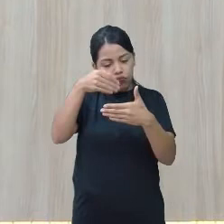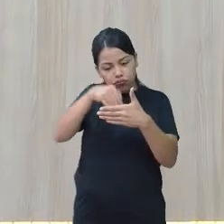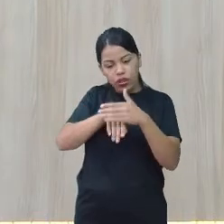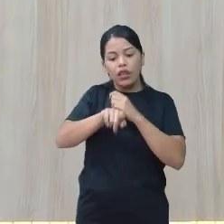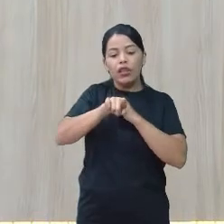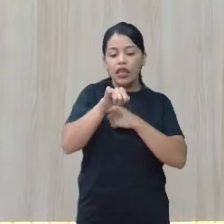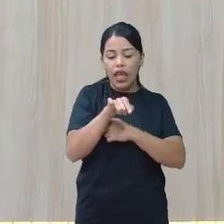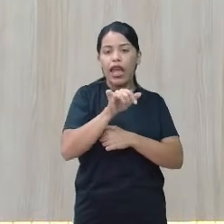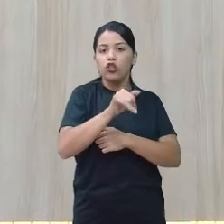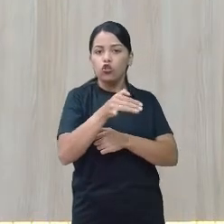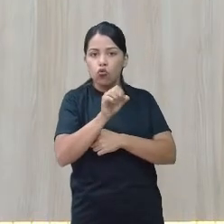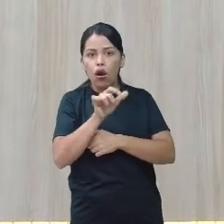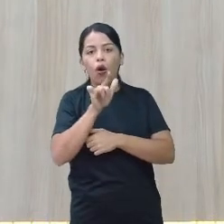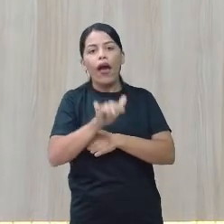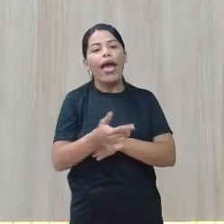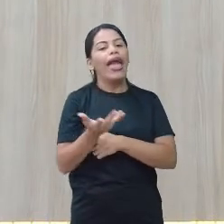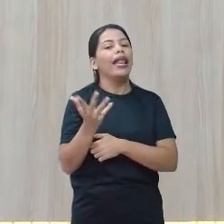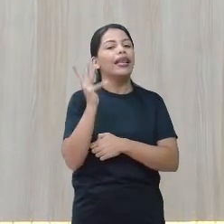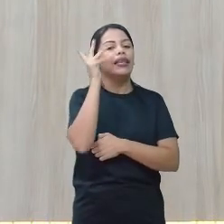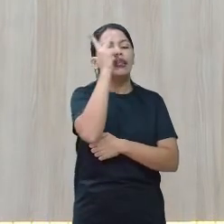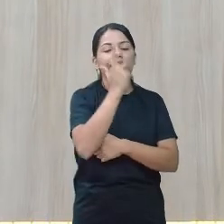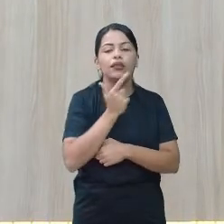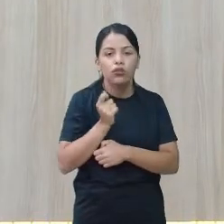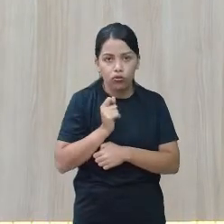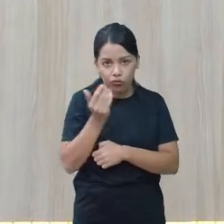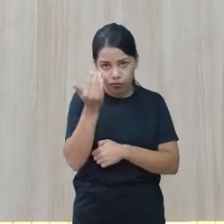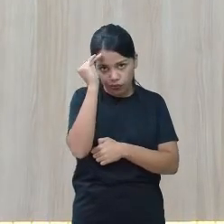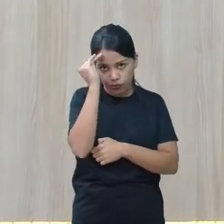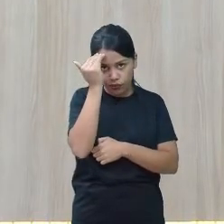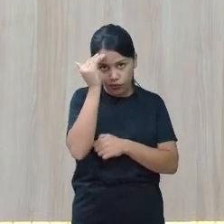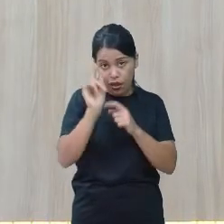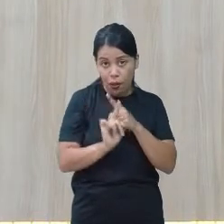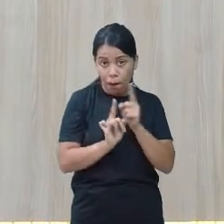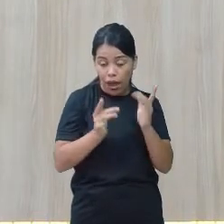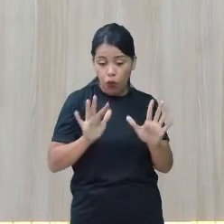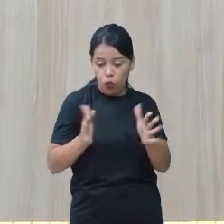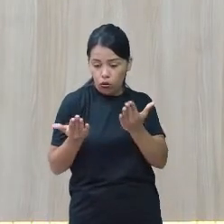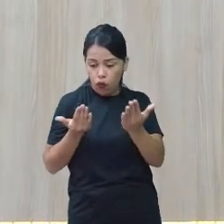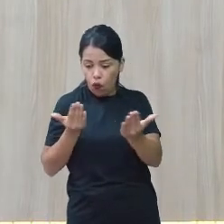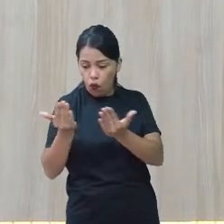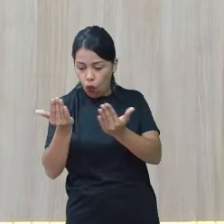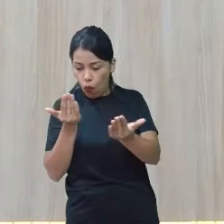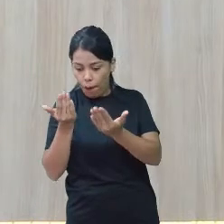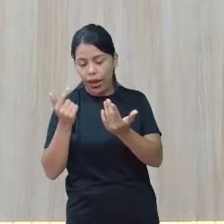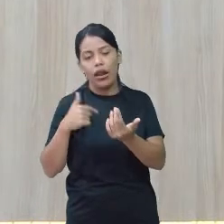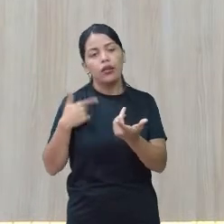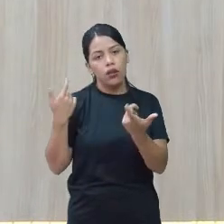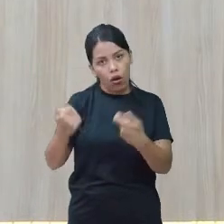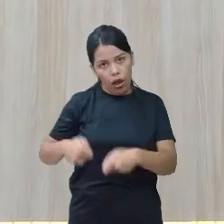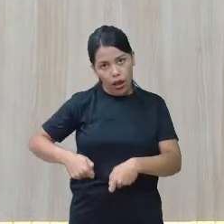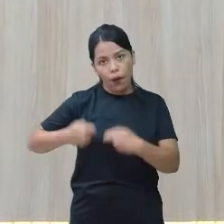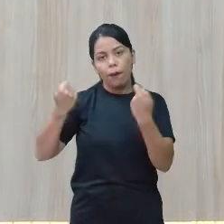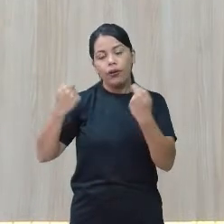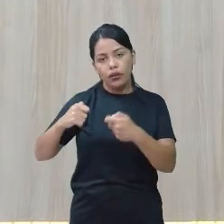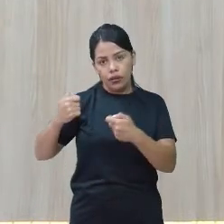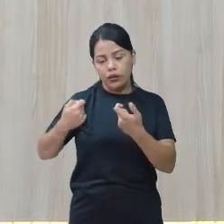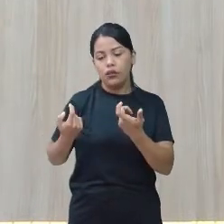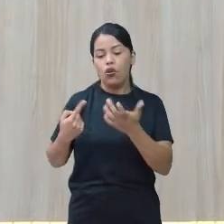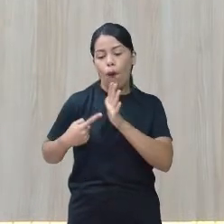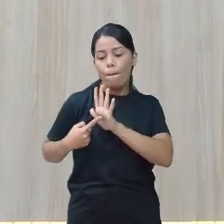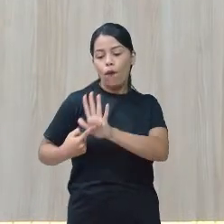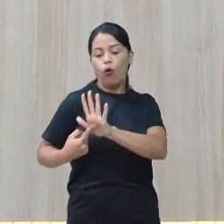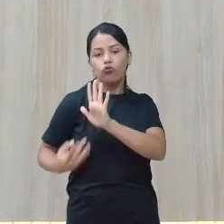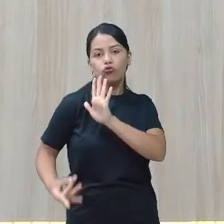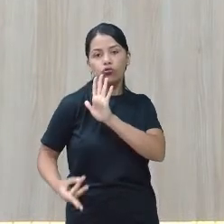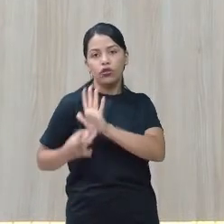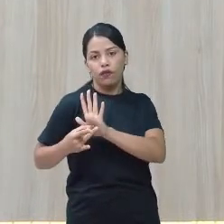tão bonito, né? Estou chamando João de bonito. Contudo, na comparação, eu tenho uma comparação explícita, ou